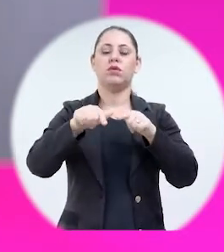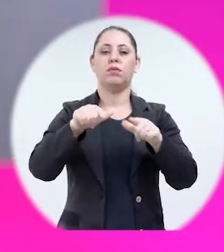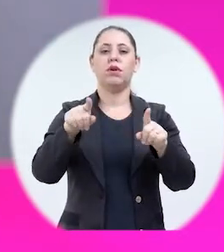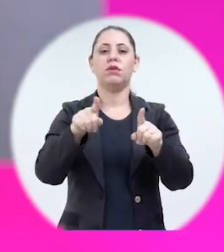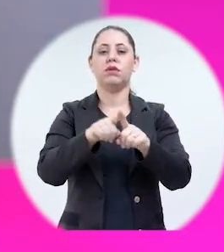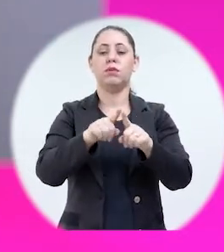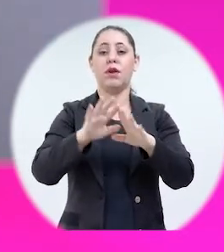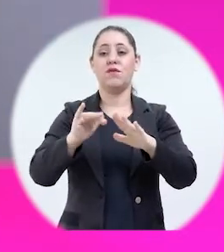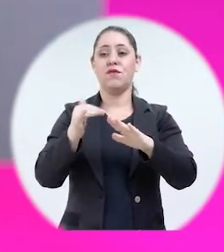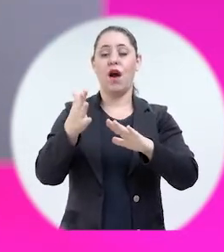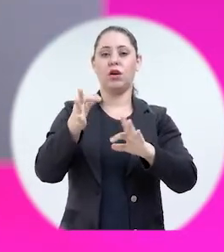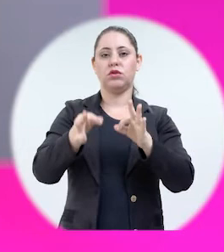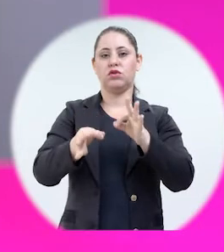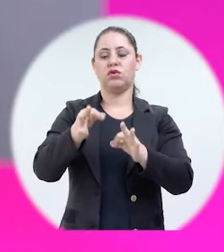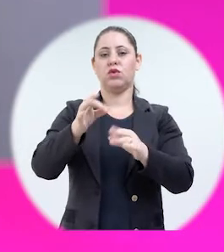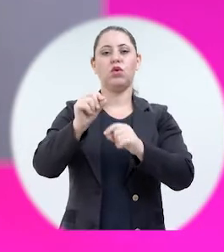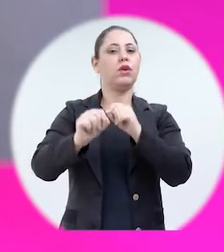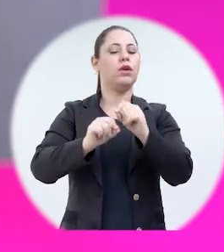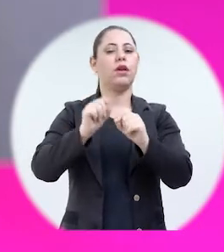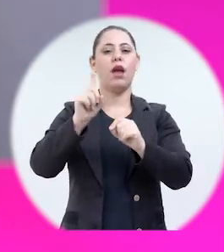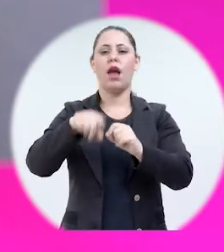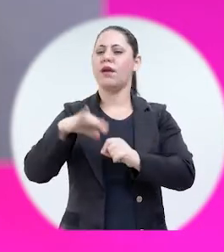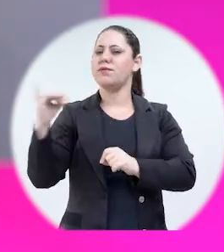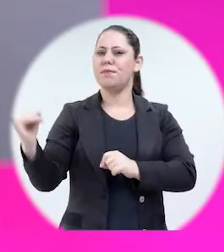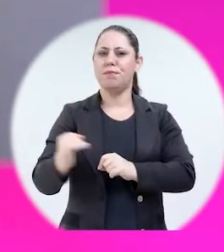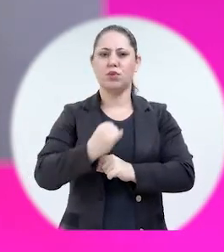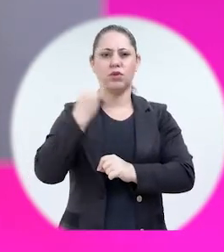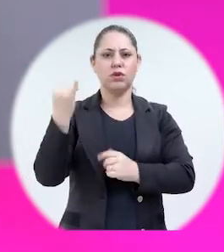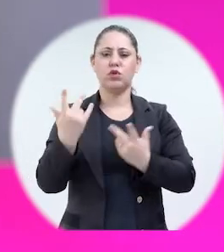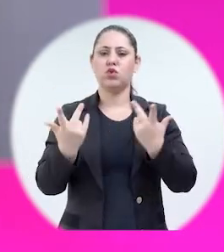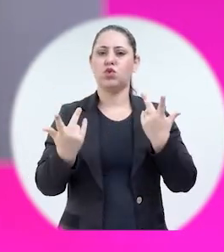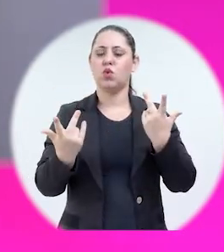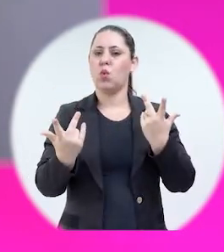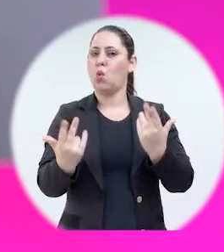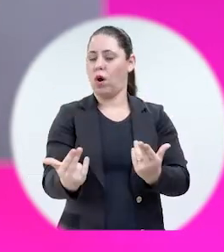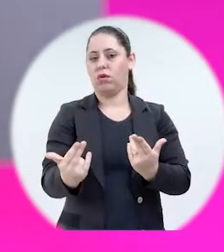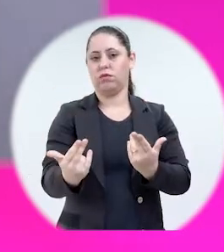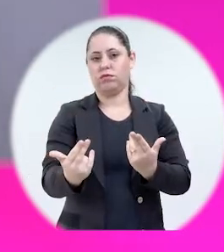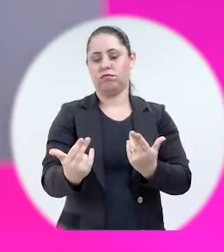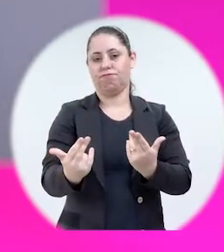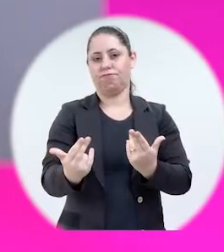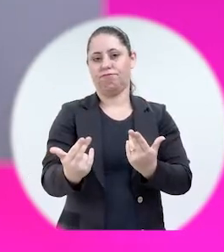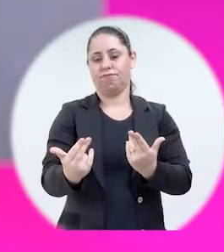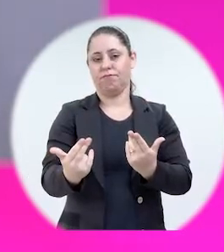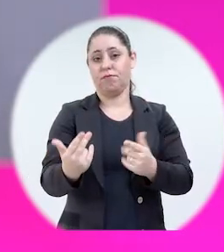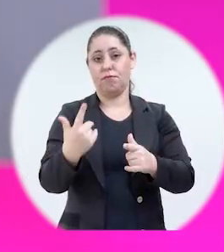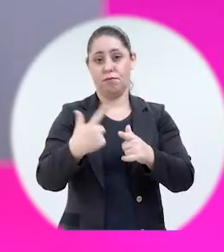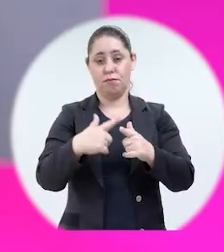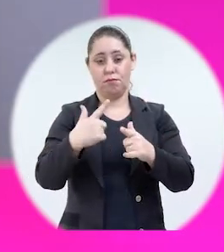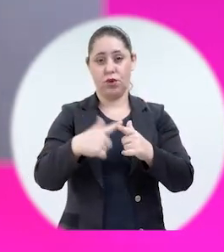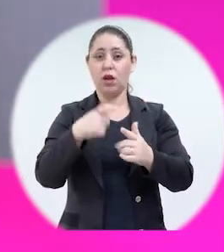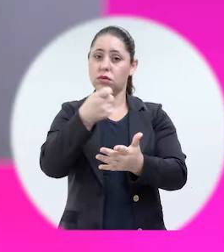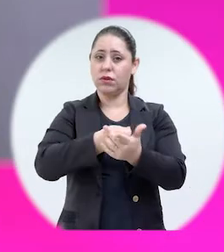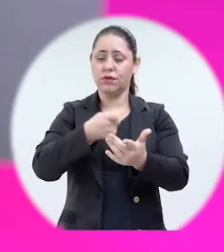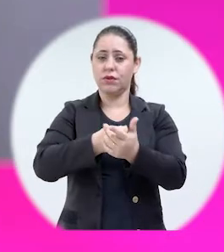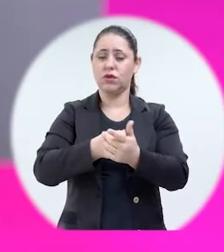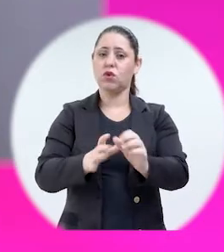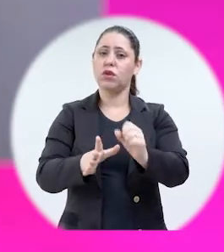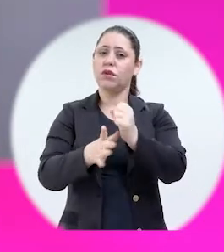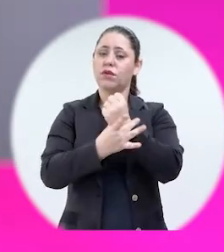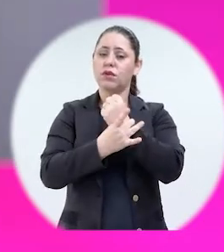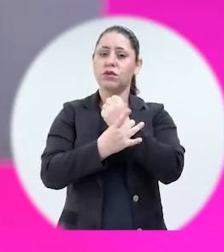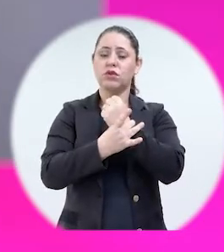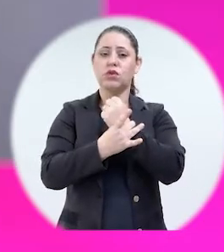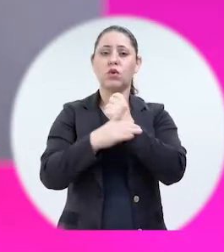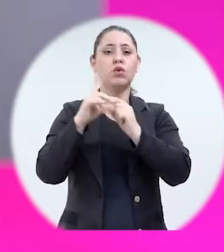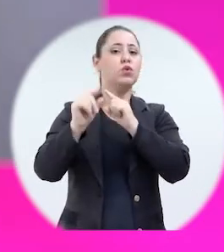esse trabalho também extrajudicial, que é tão importante quanto, né? Porque esse nosso dever de